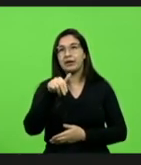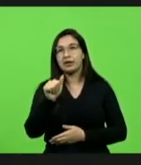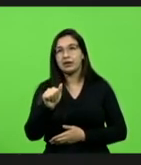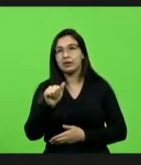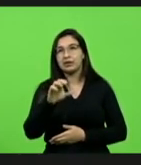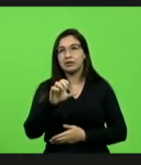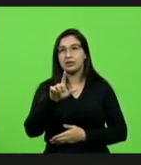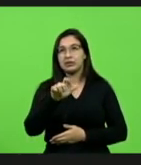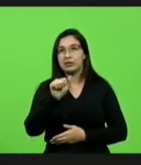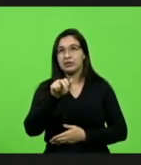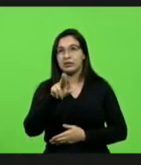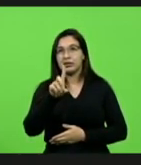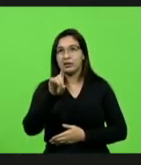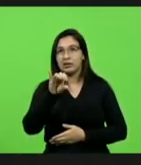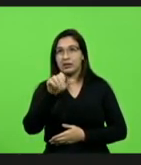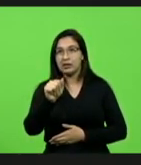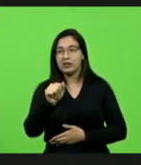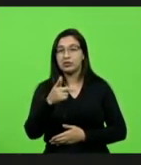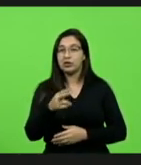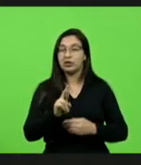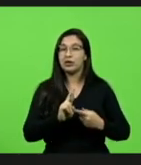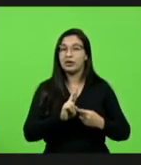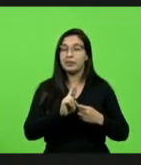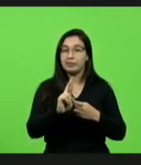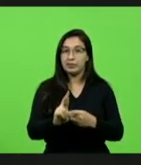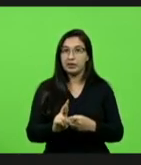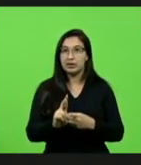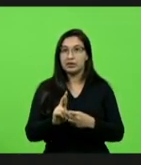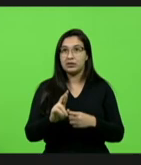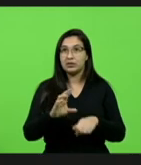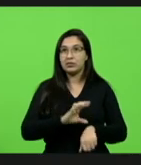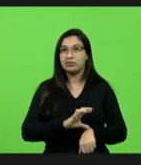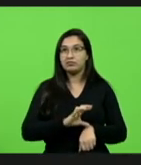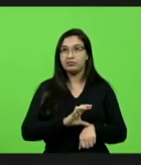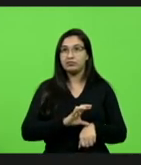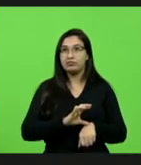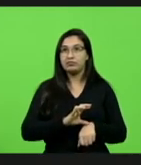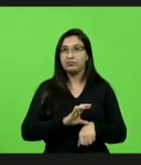representando o Conselho Estadual de Educação de Santa Catarina.